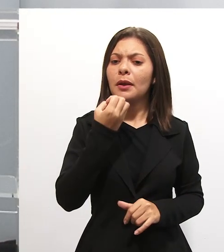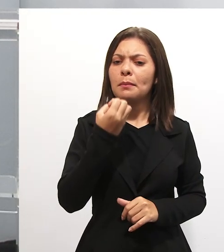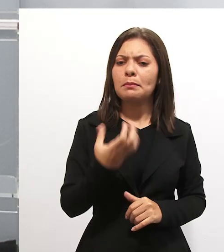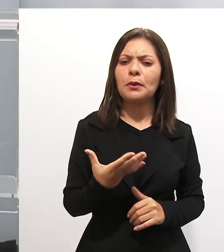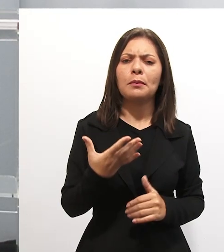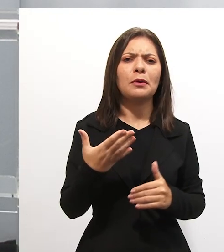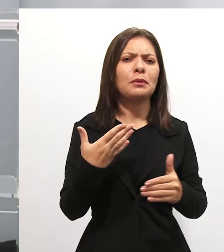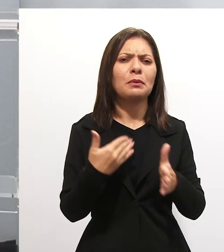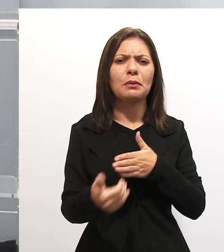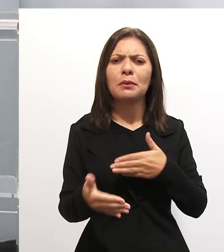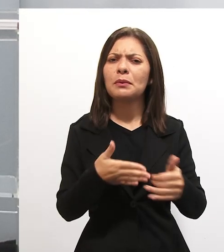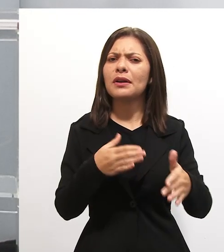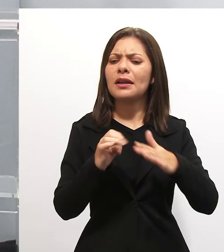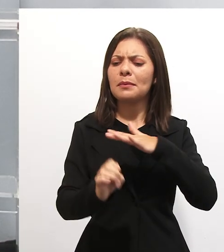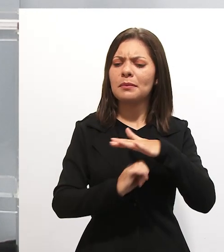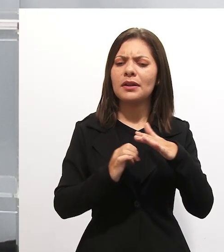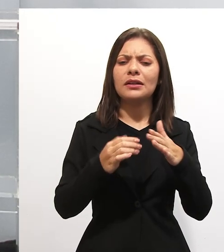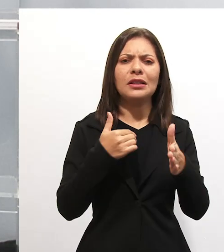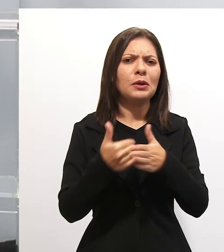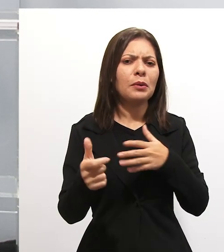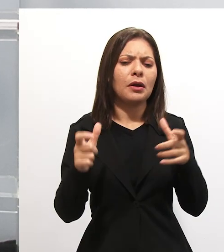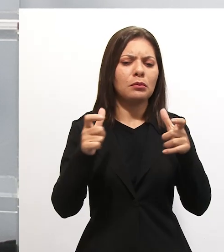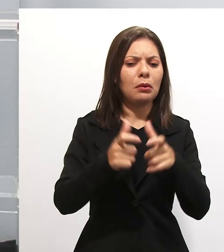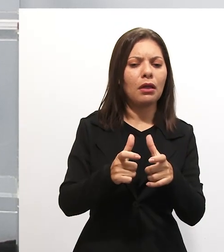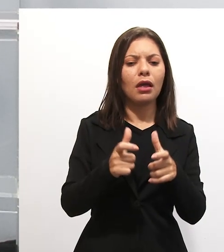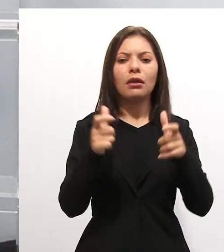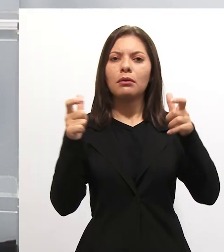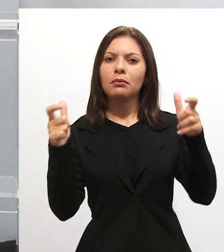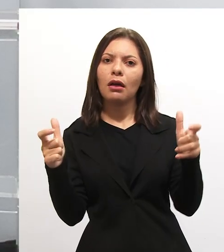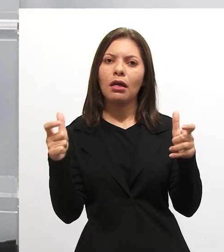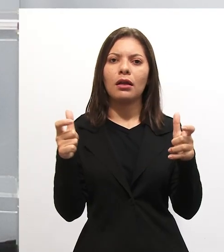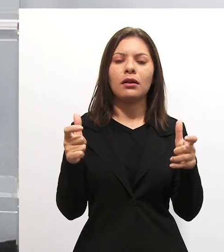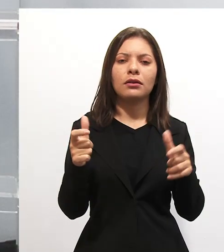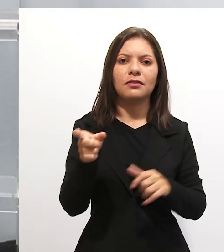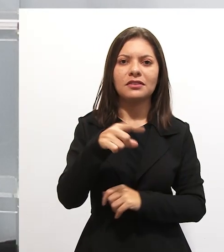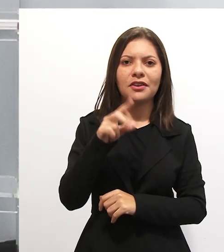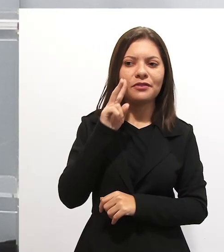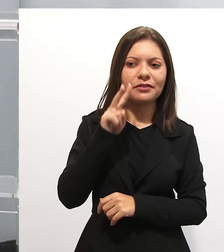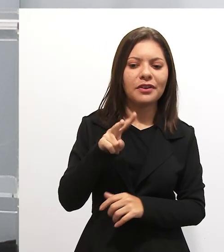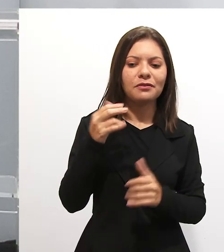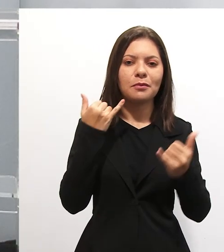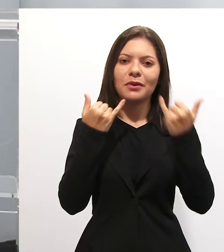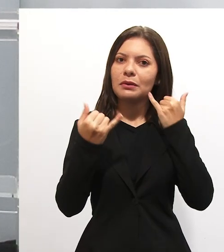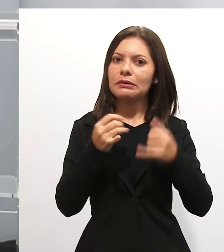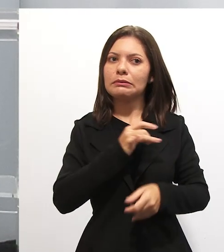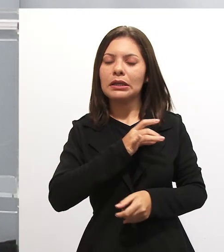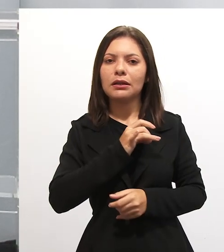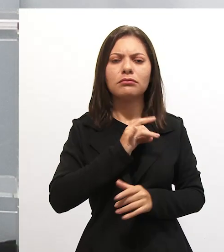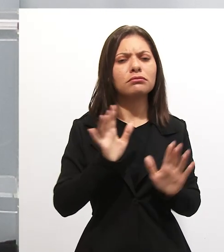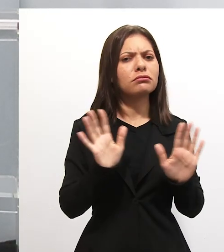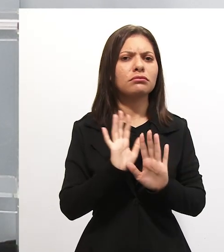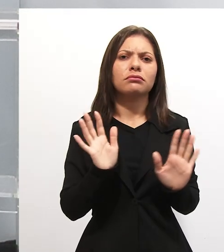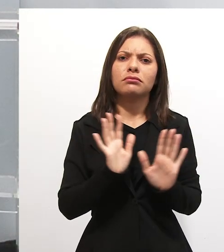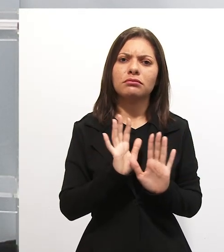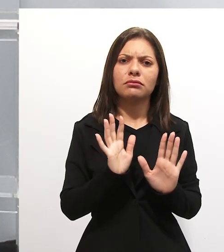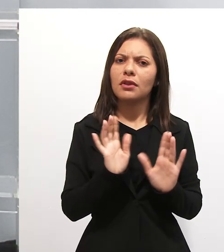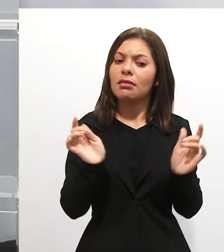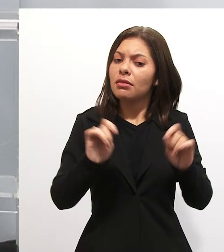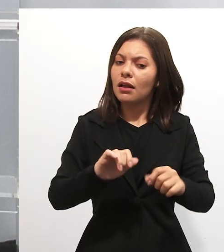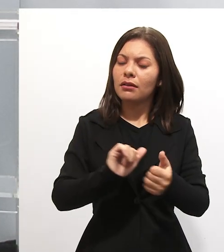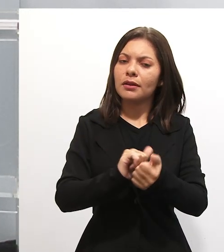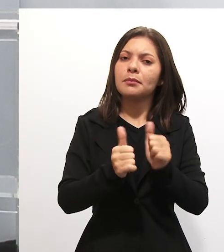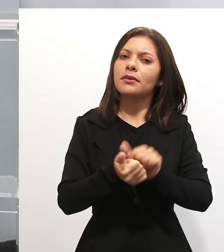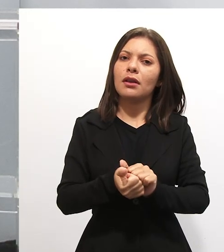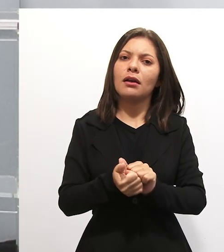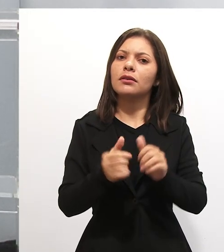empresa e tamanho, tá certo? Não se intimidem com essas informações, elas são adaptáveis facilmente a qualquer